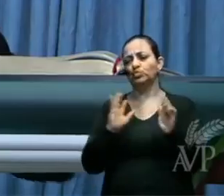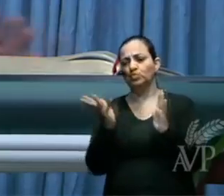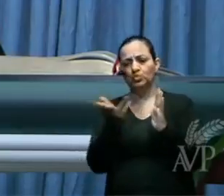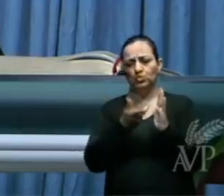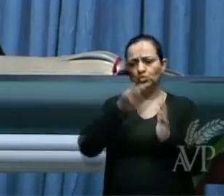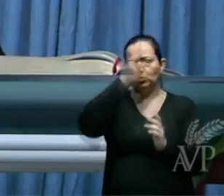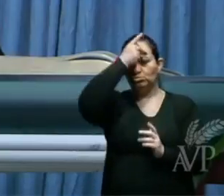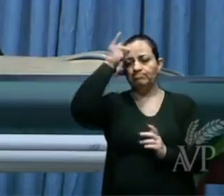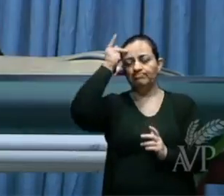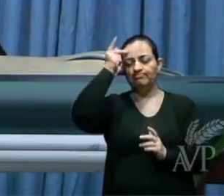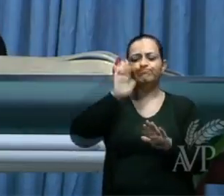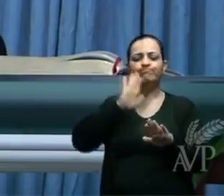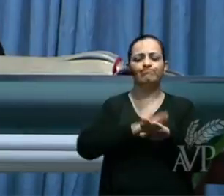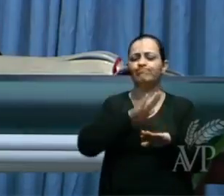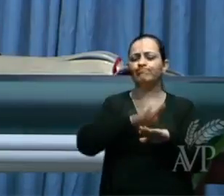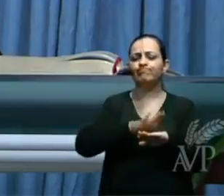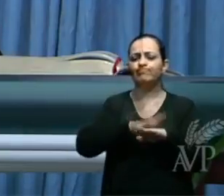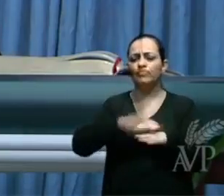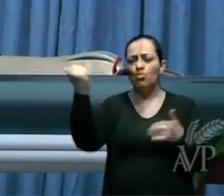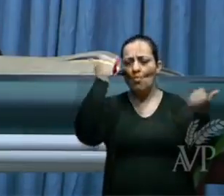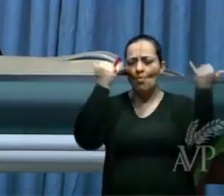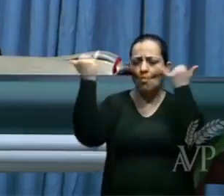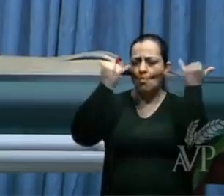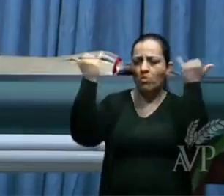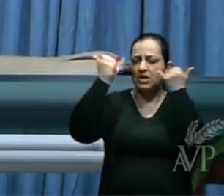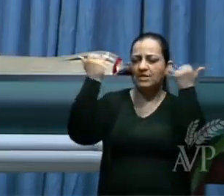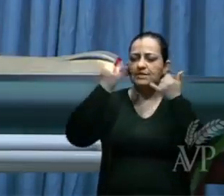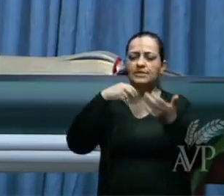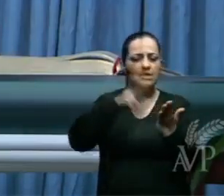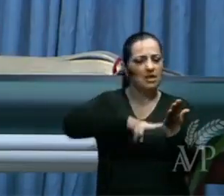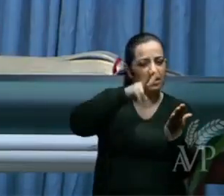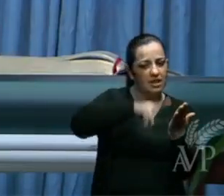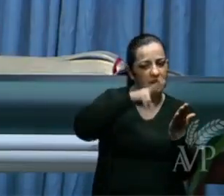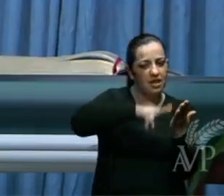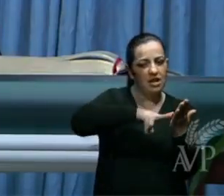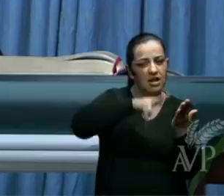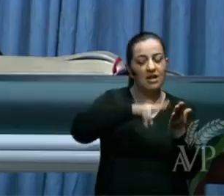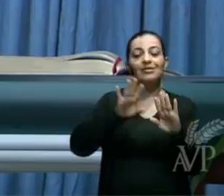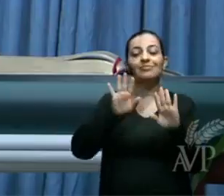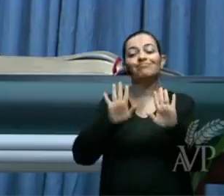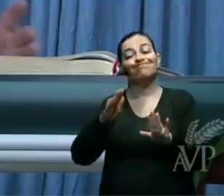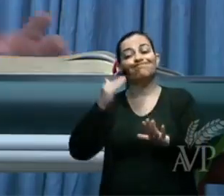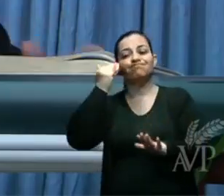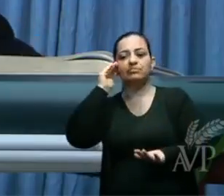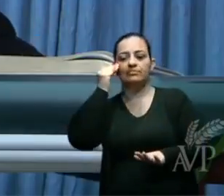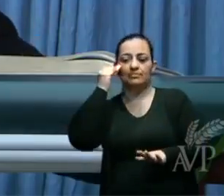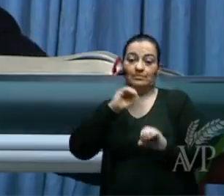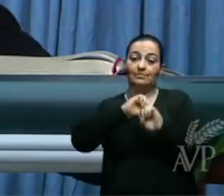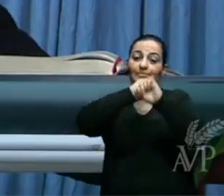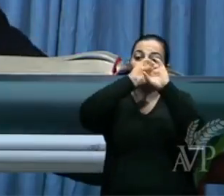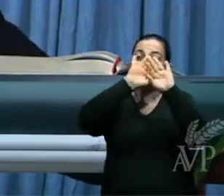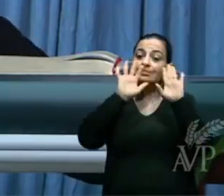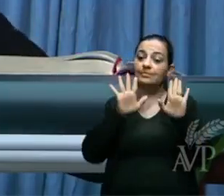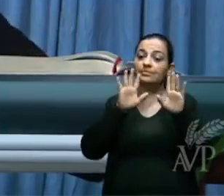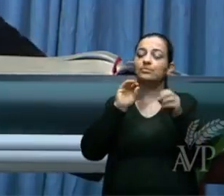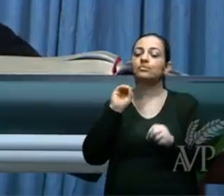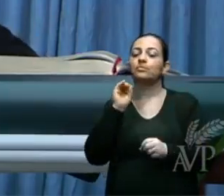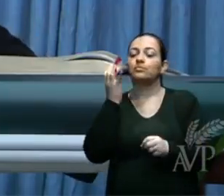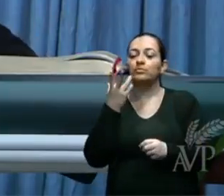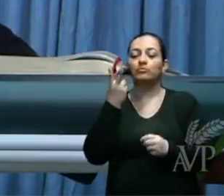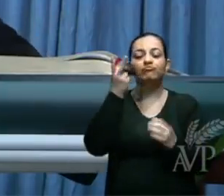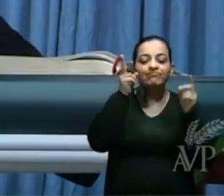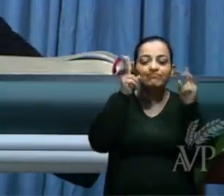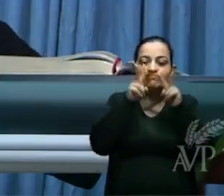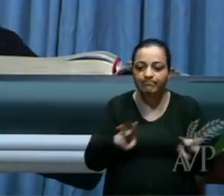por mais que já tenha talvez lido essa mensagem mas não tenha compreendido não tenha